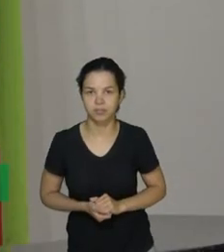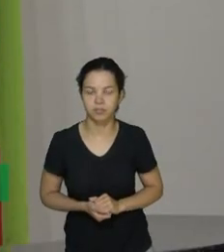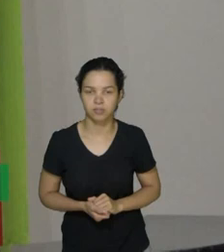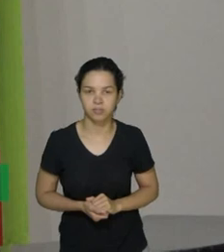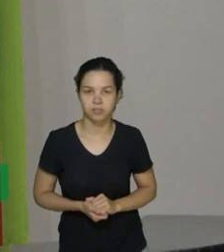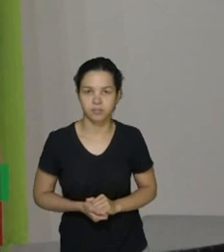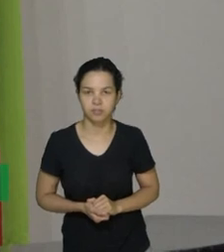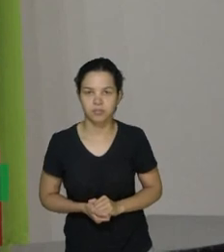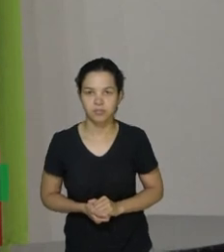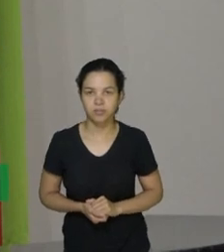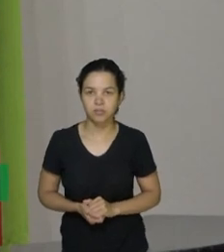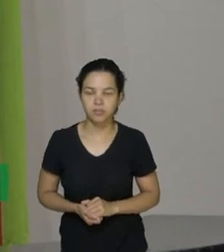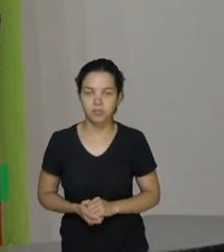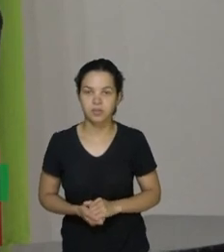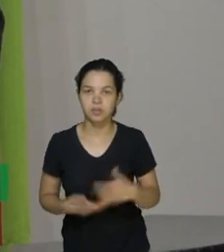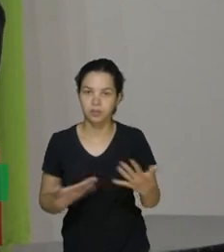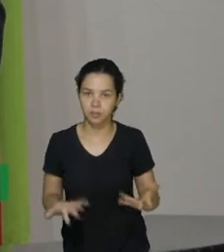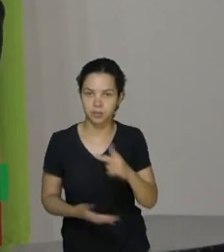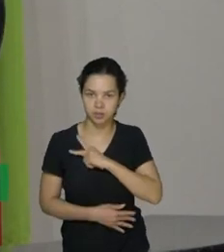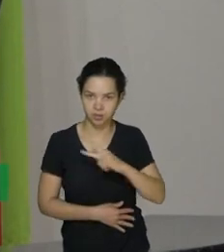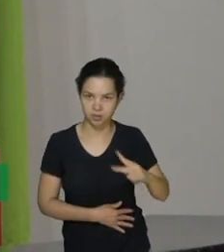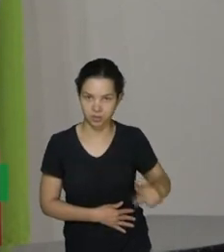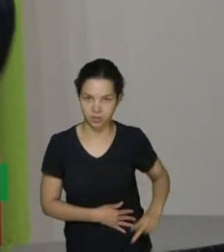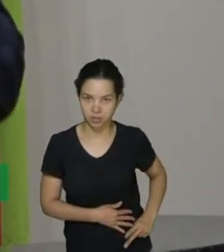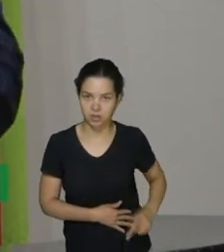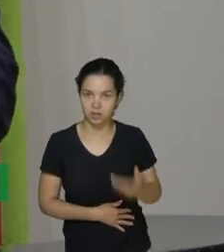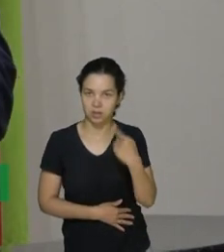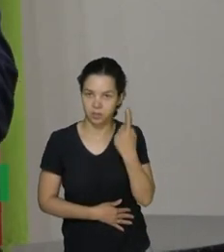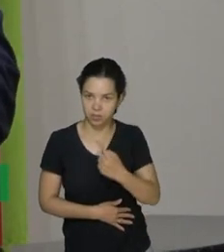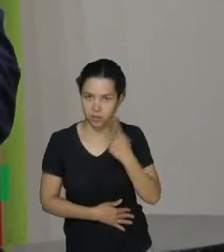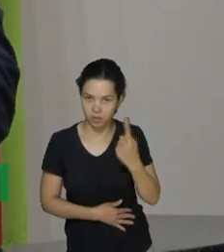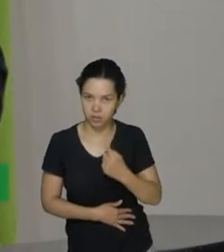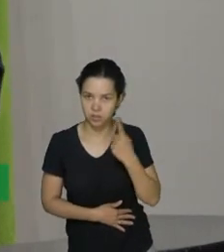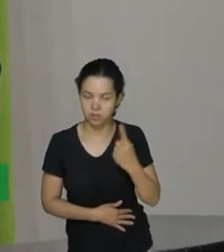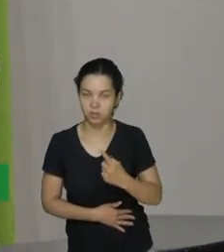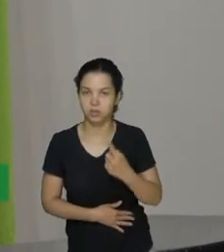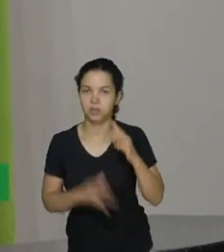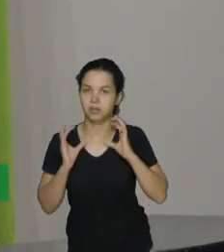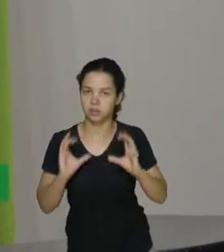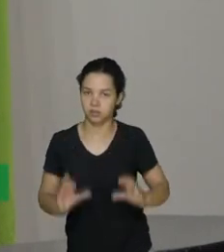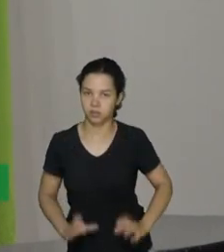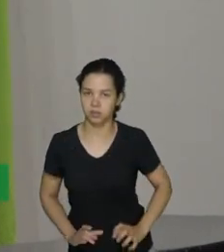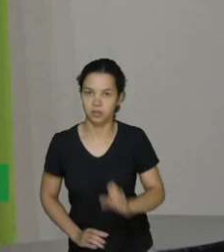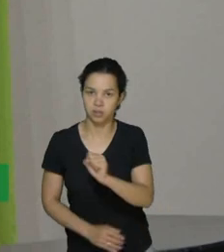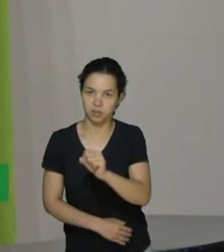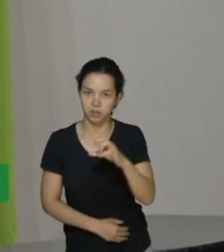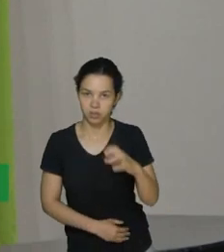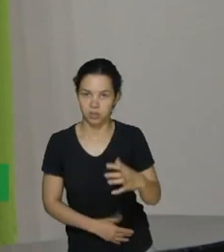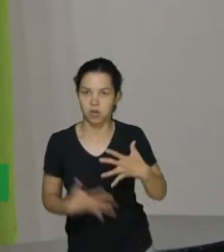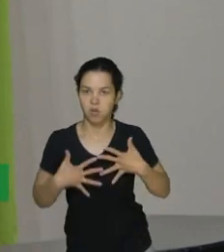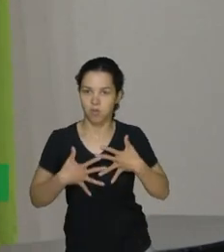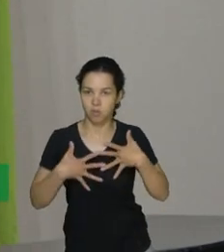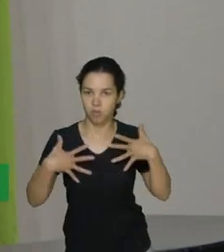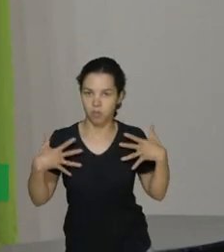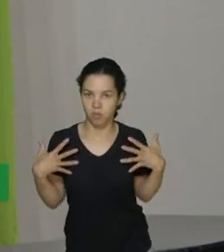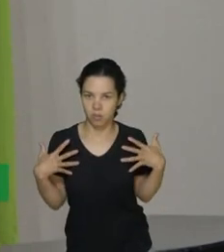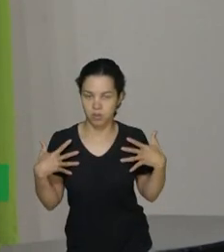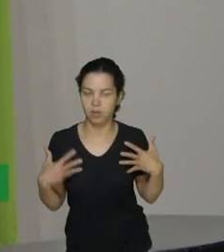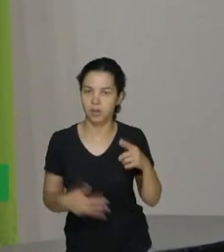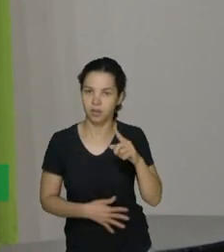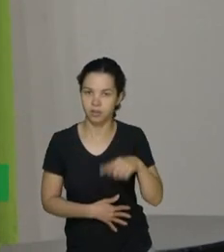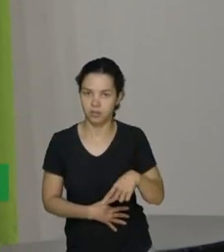Senhor presidente, colegas deputados, cidadãos catarinenses, que